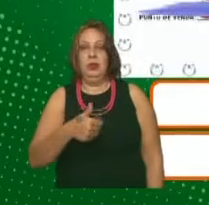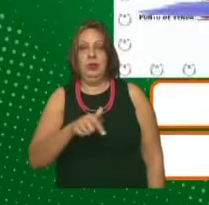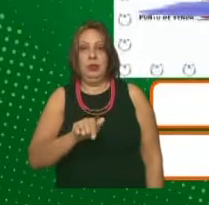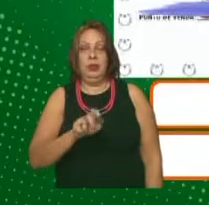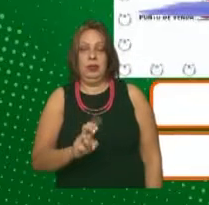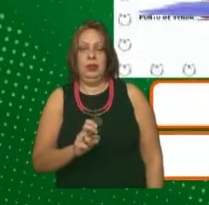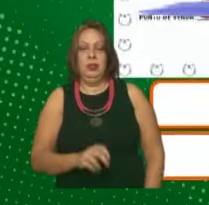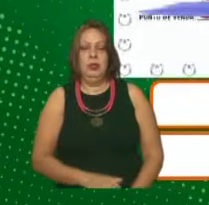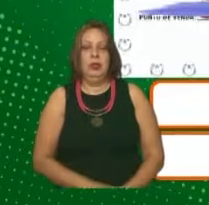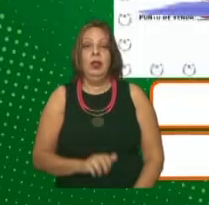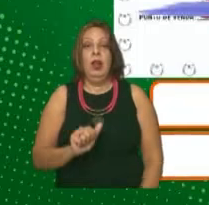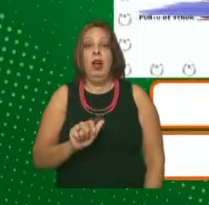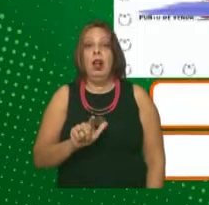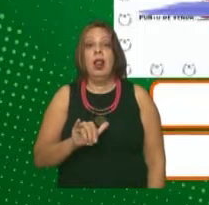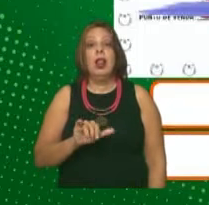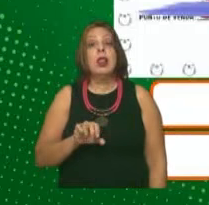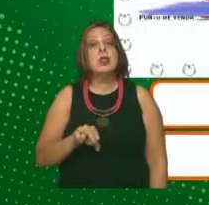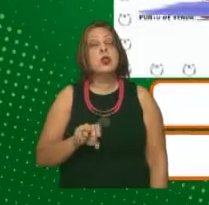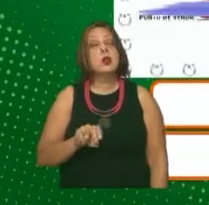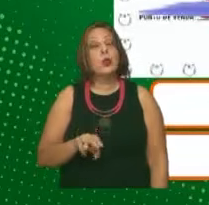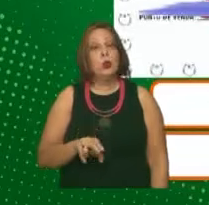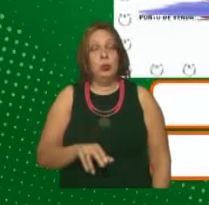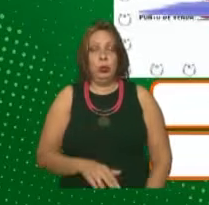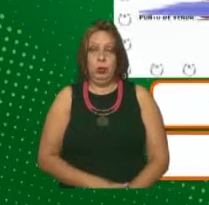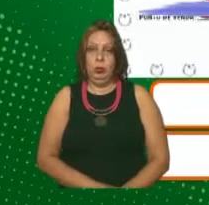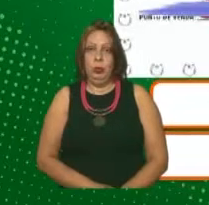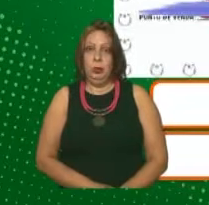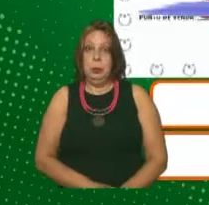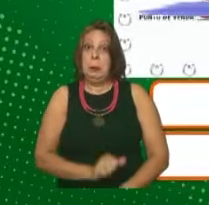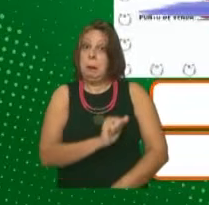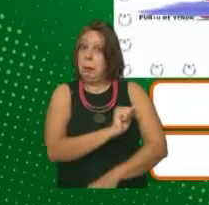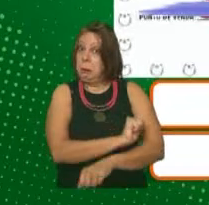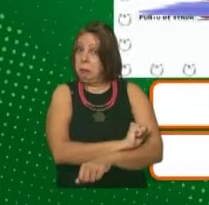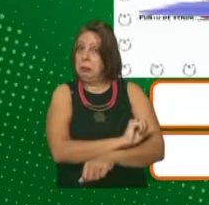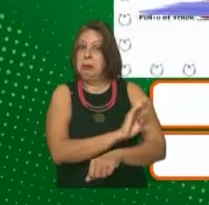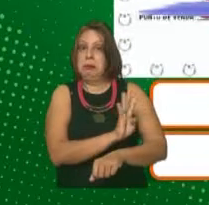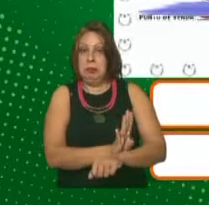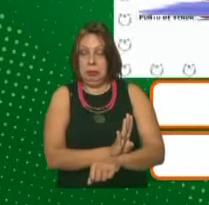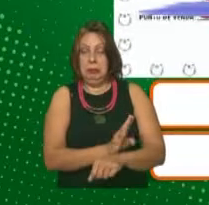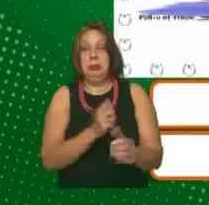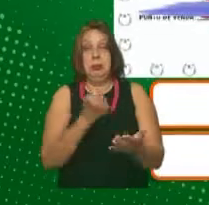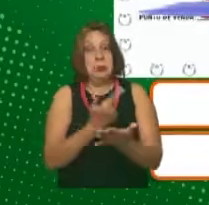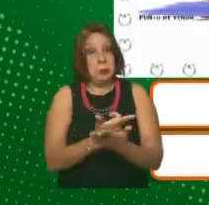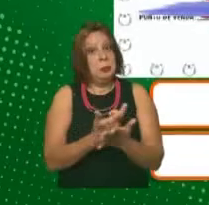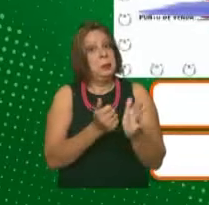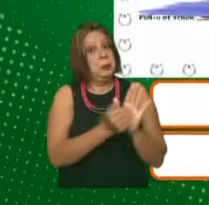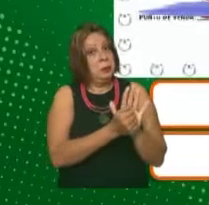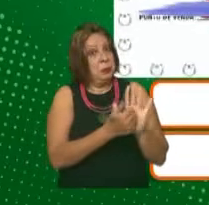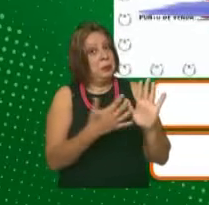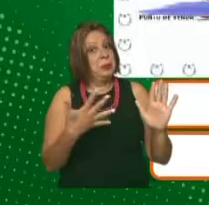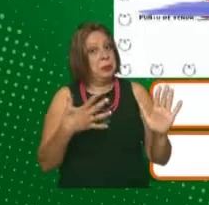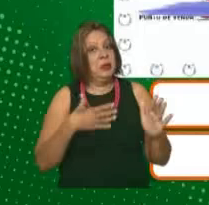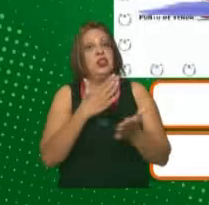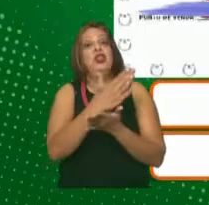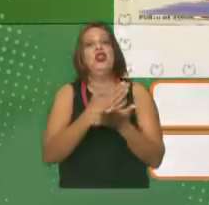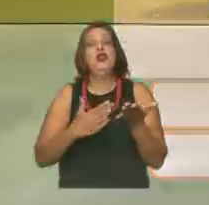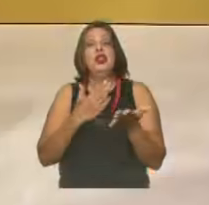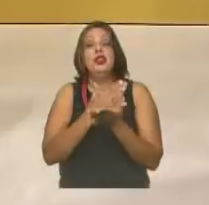324175. Alisson Pedro Pinheiro Santos, Barra dos Coqueiros, adquiriu digitalmente e dividiu esse prêmio